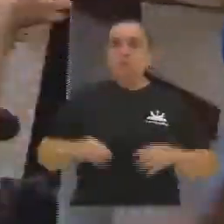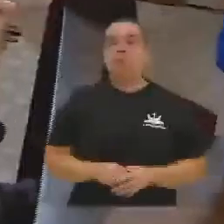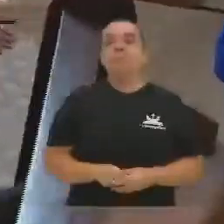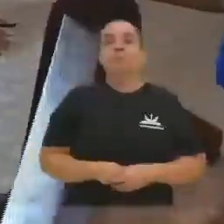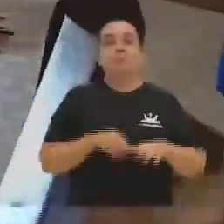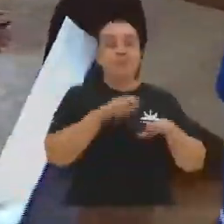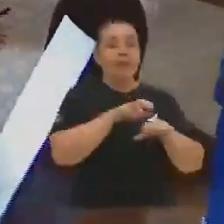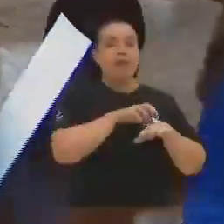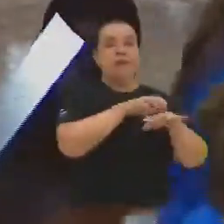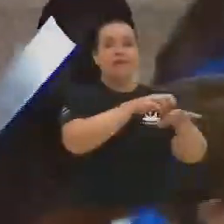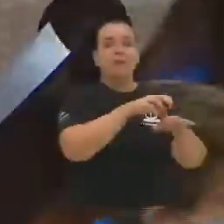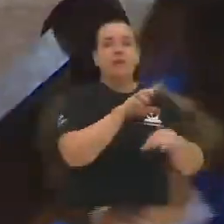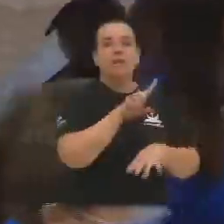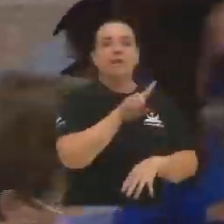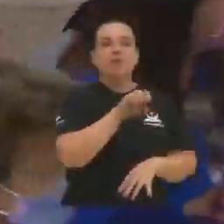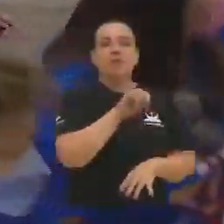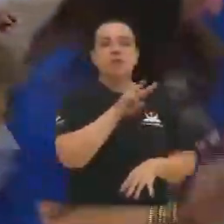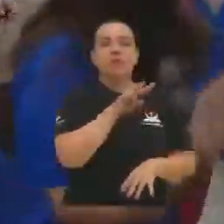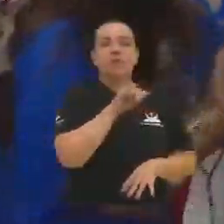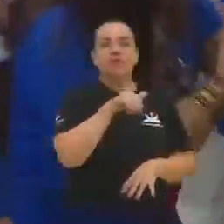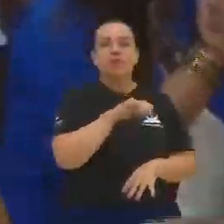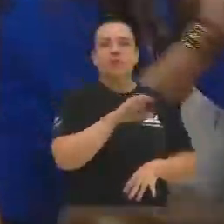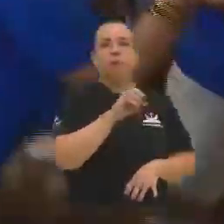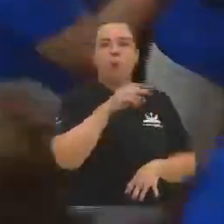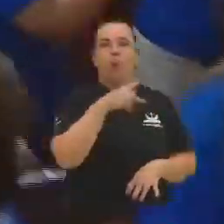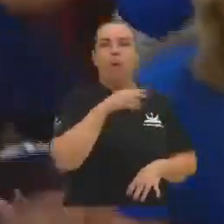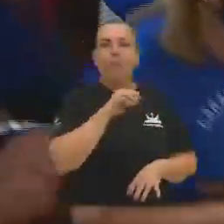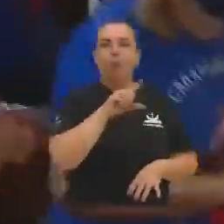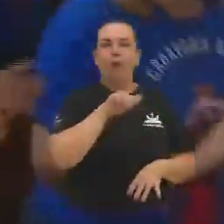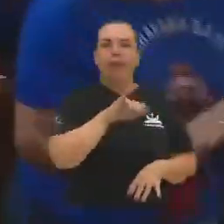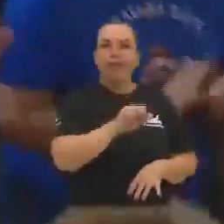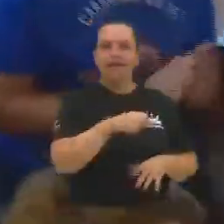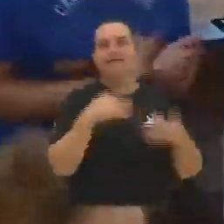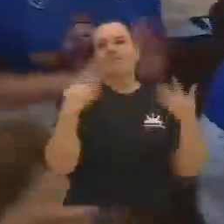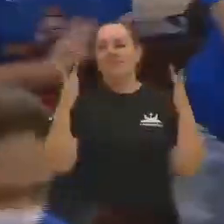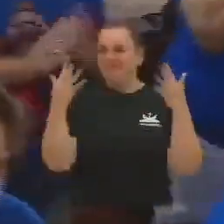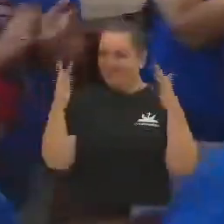Caravana de Divinópolis, Minas Gerais. Vamos aplaudir.